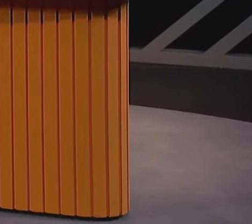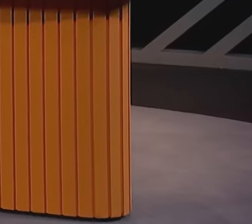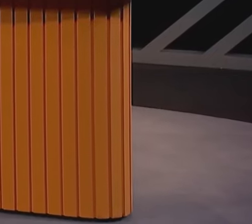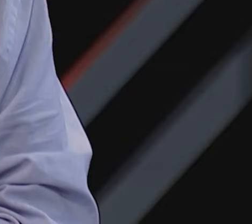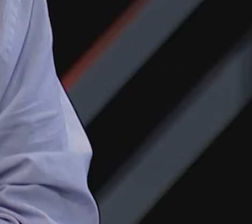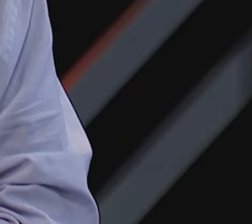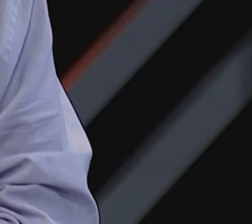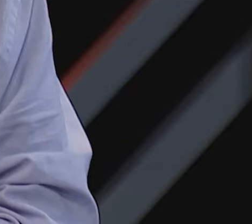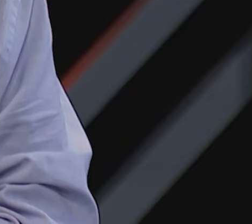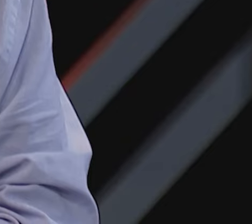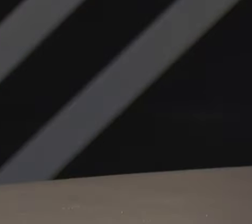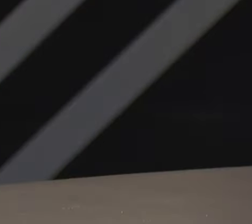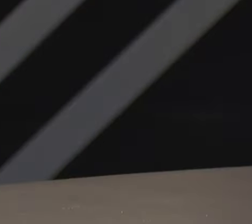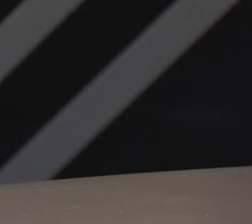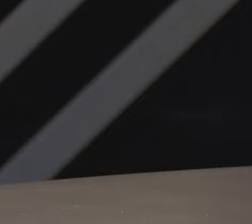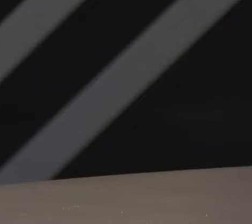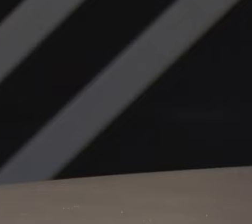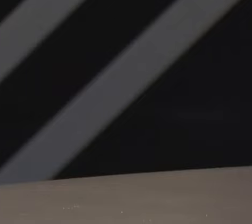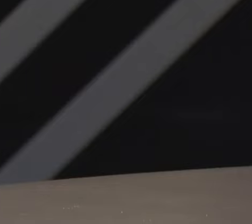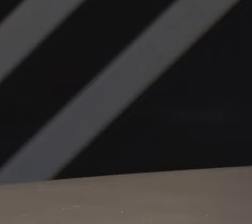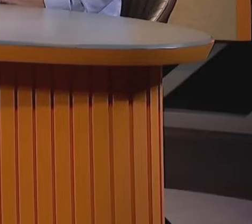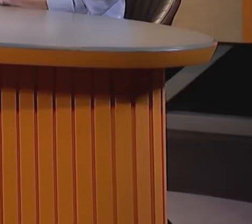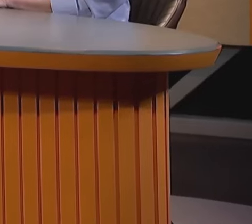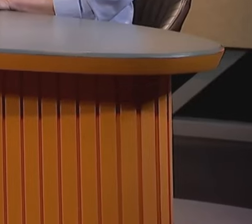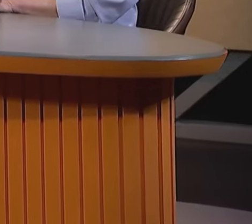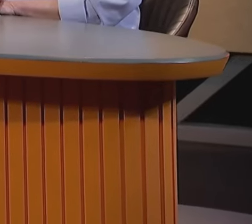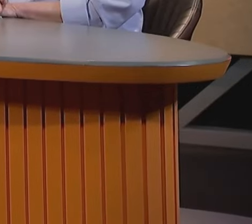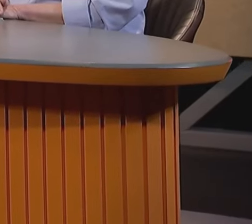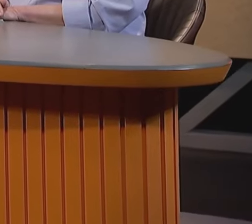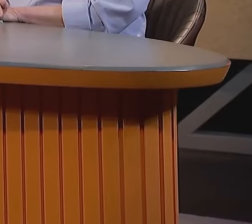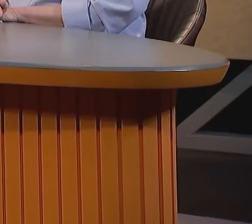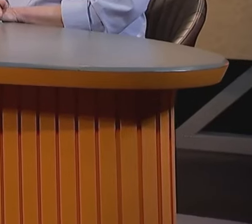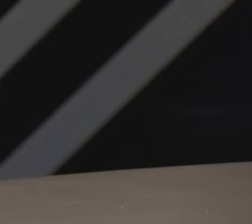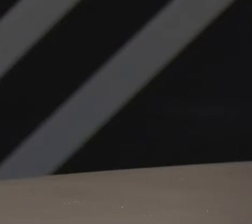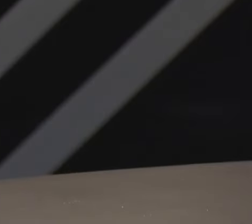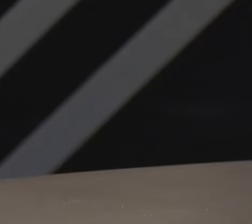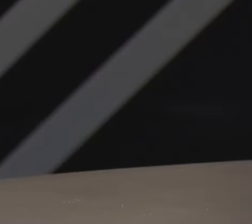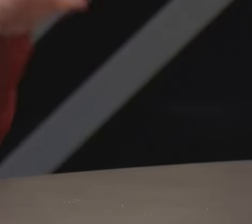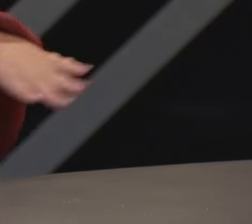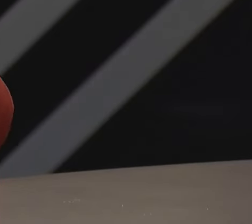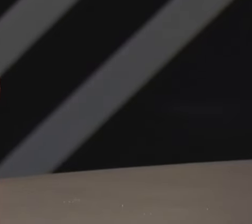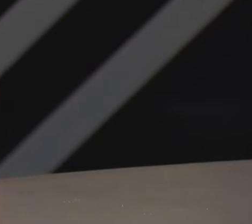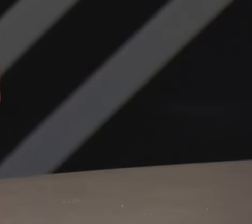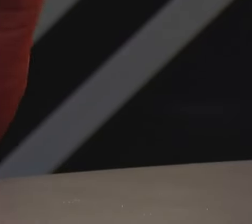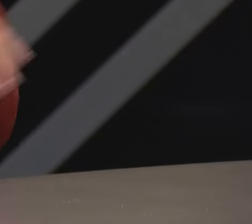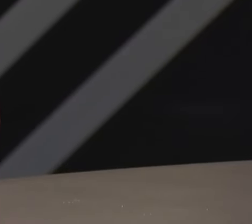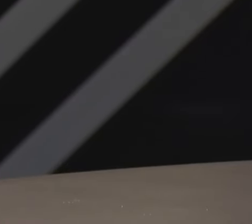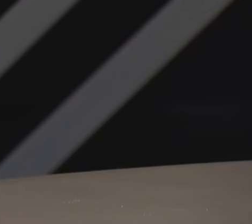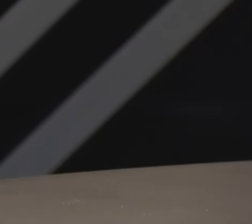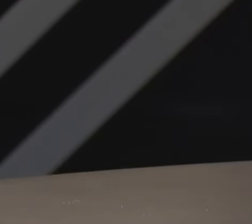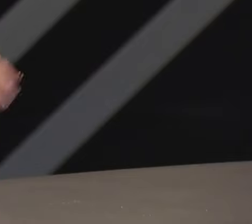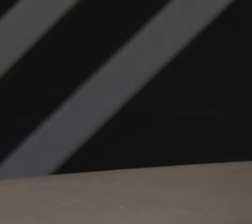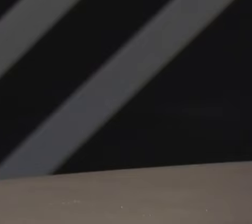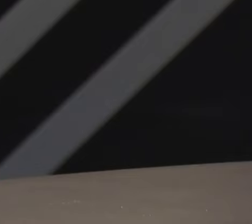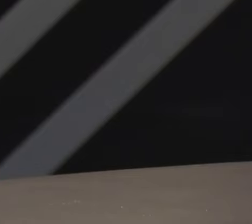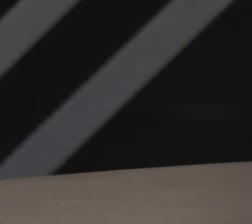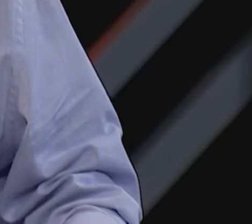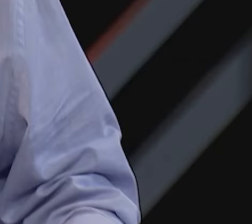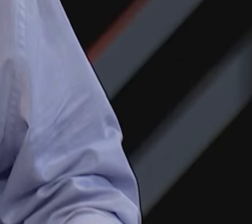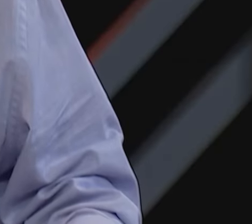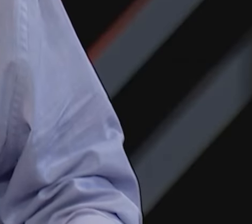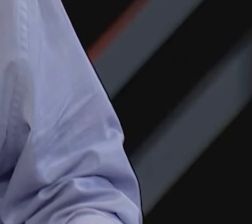da rua. Ou sétima ou oitava série, não lembro agora. E aí fomos no mercado e furtaram ali bolacha,